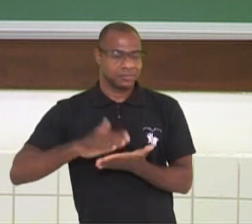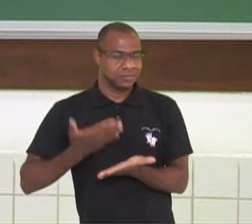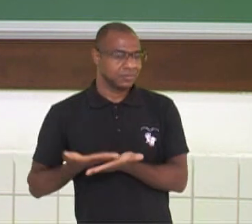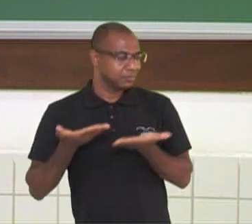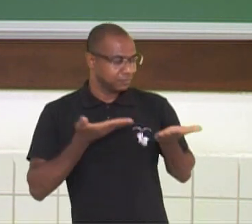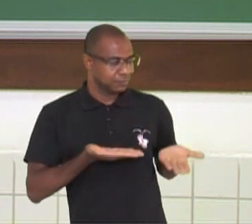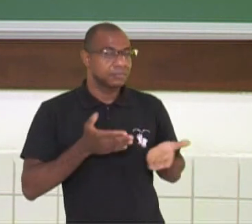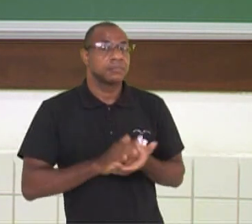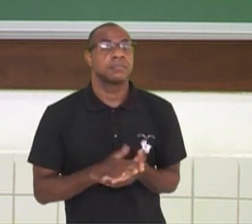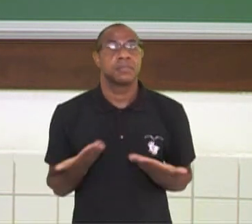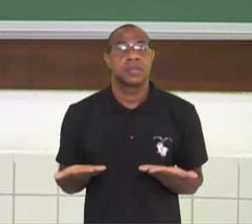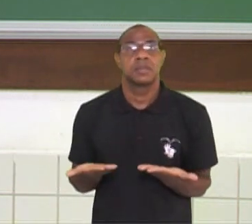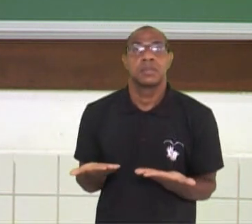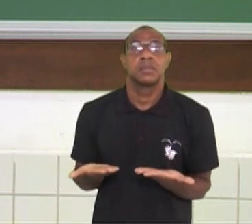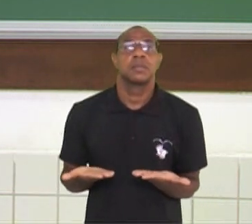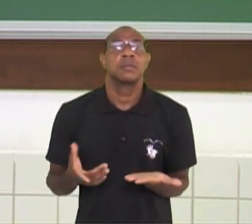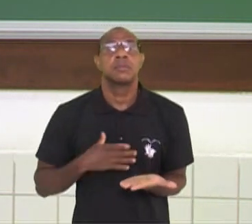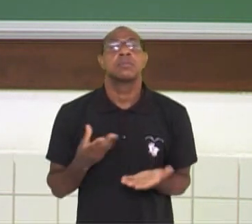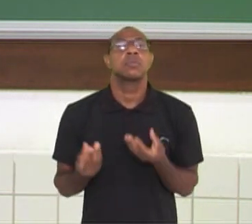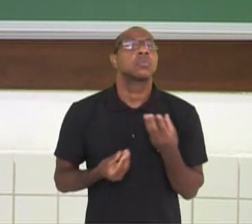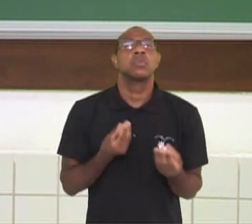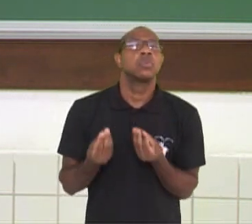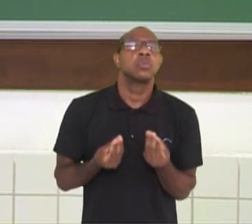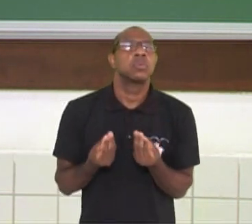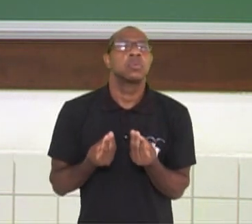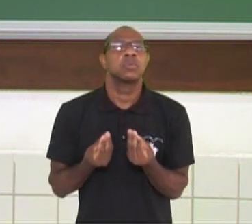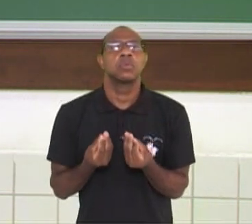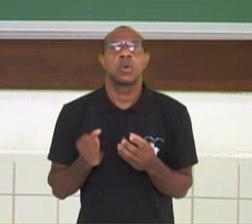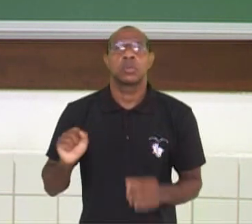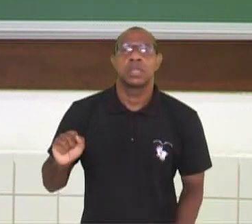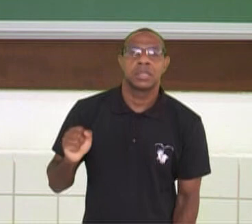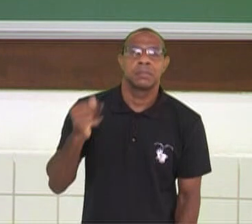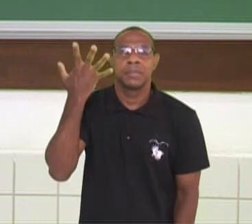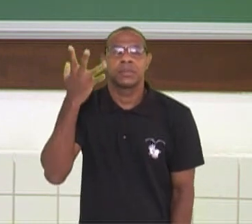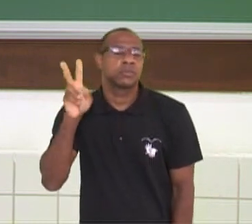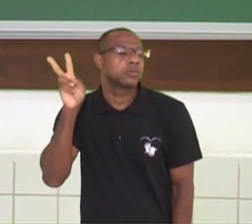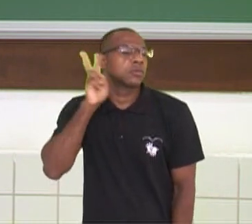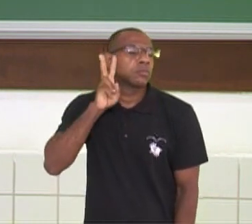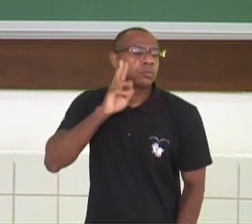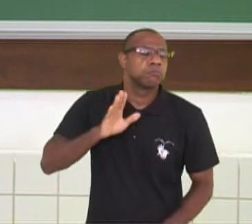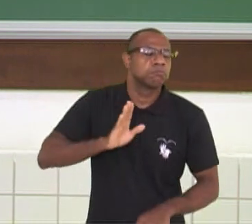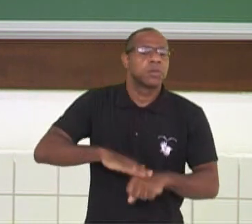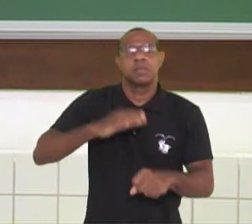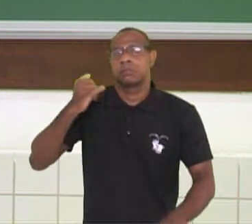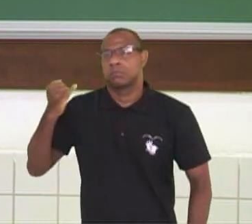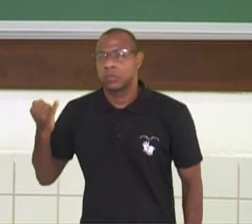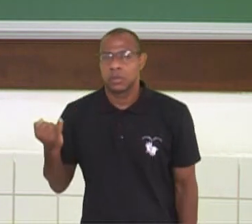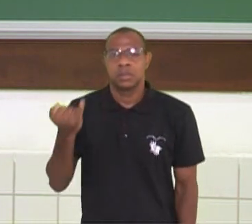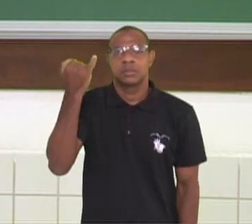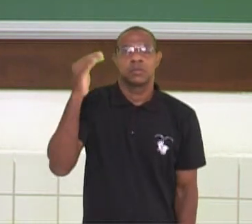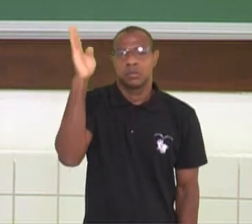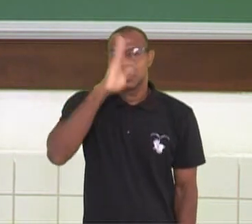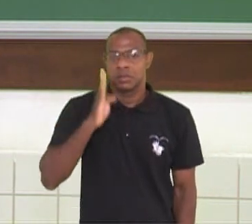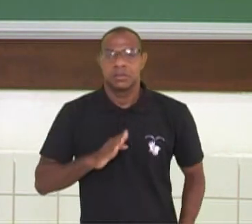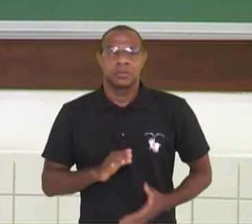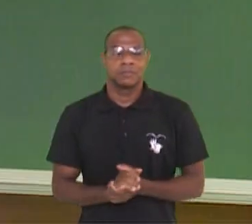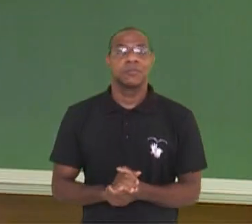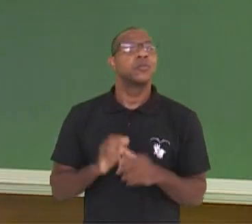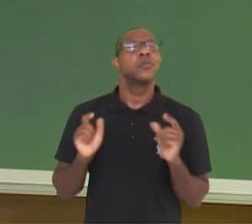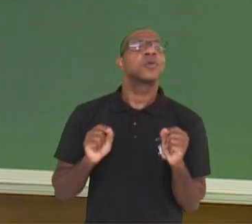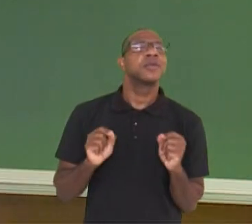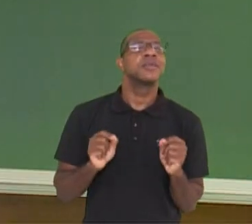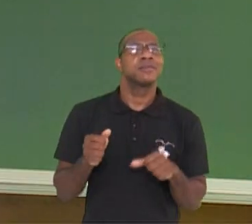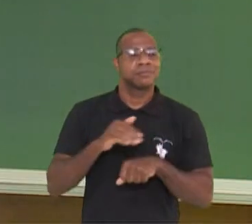E hoje nós vamos falar sobre um dos eventos históricos mais importantes da história do Brasil. O que nós